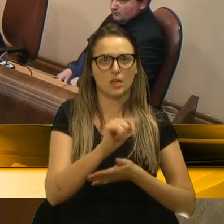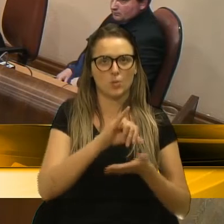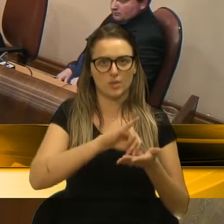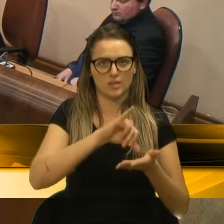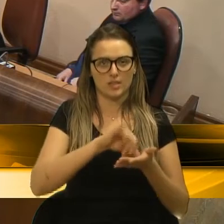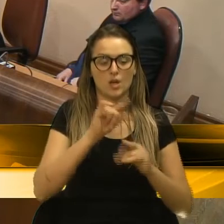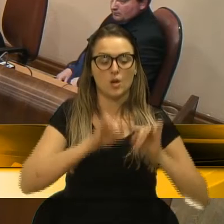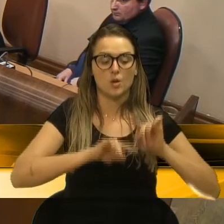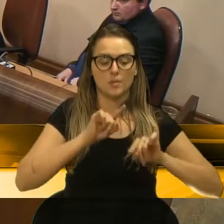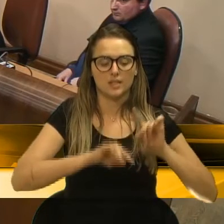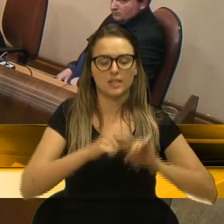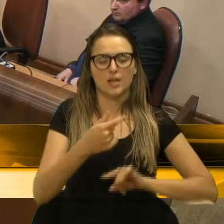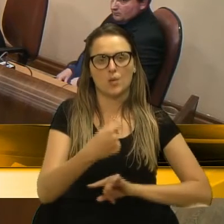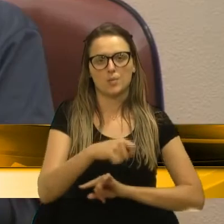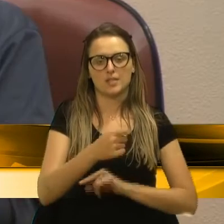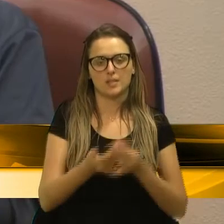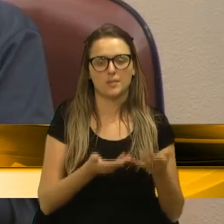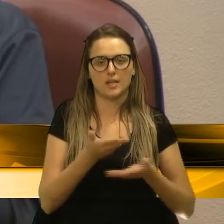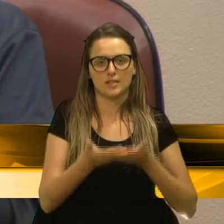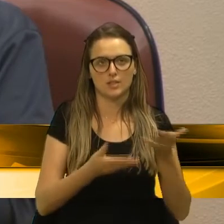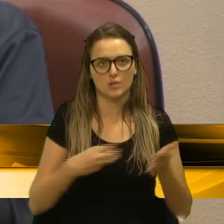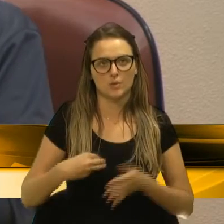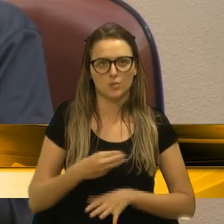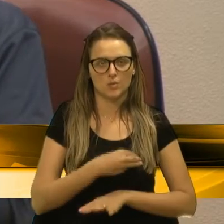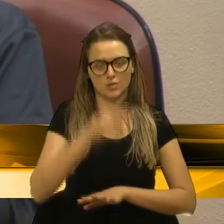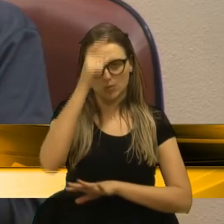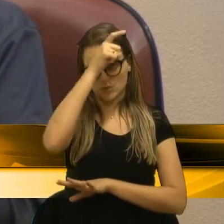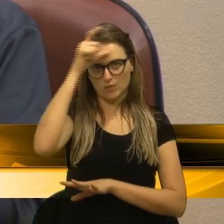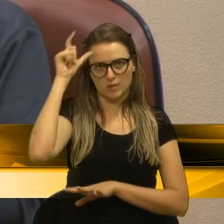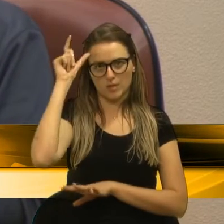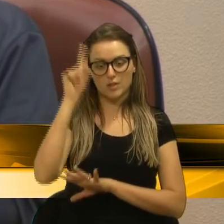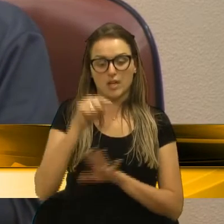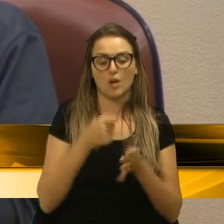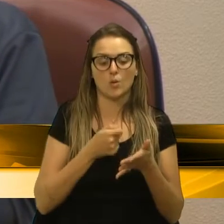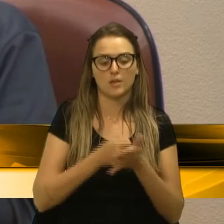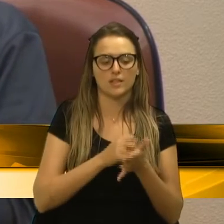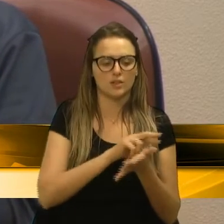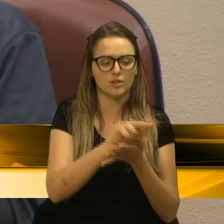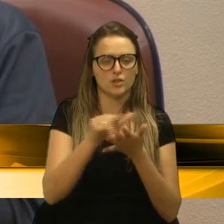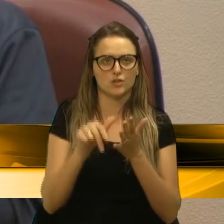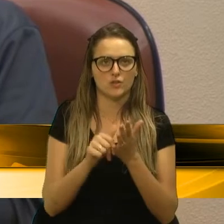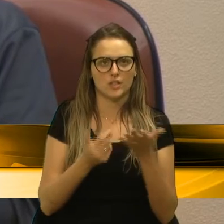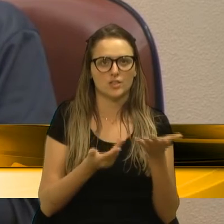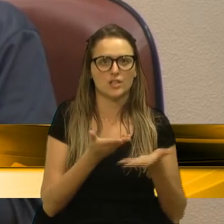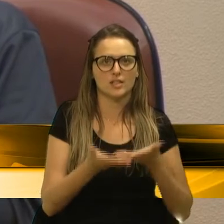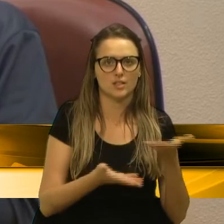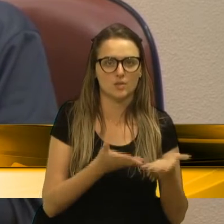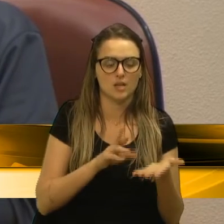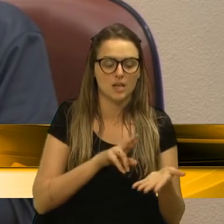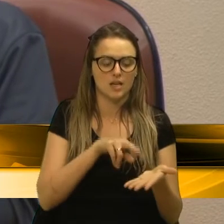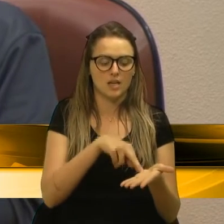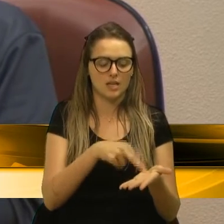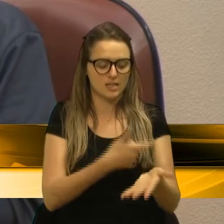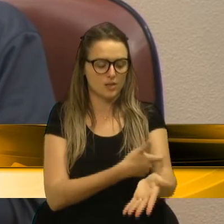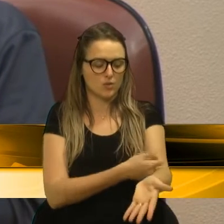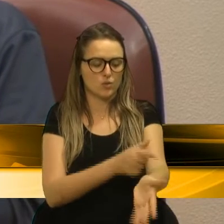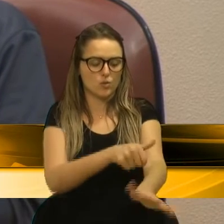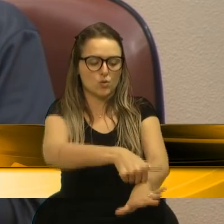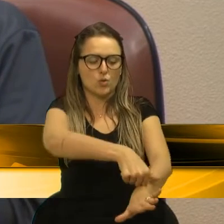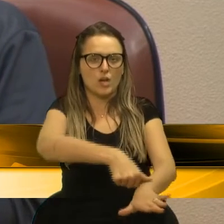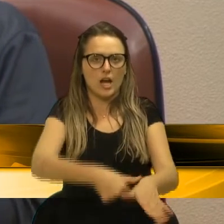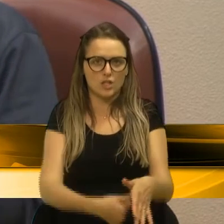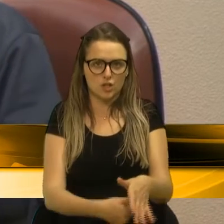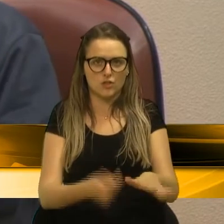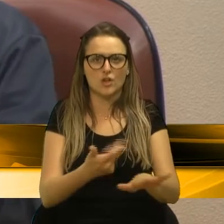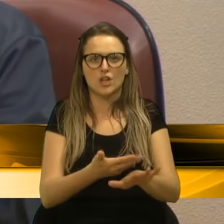são necessários para o atendimento médico da enfermagem, sendo indispensáveis em diversos procedimentos, entre eles realização de sutura, curativo, retirada de